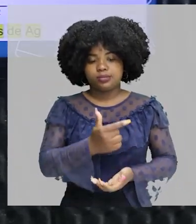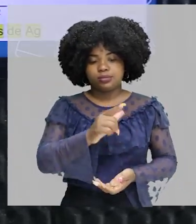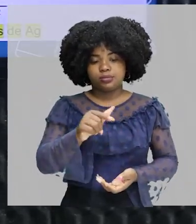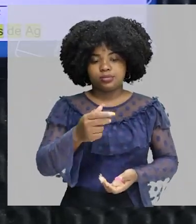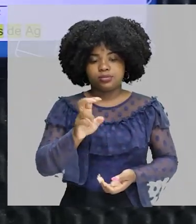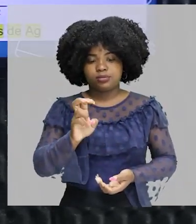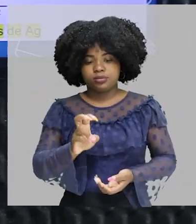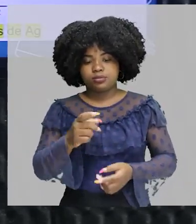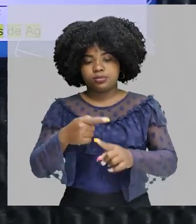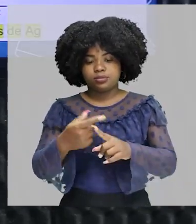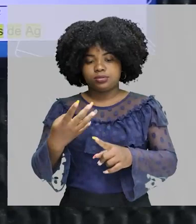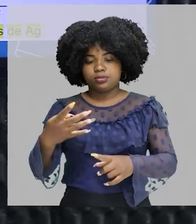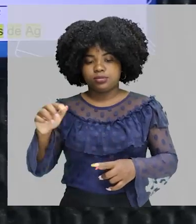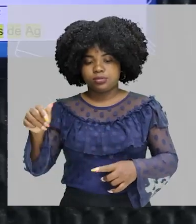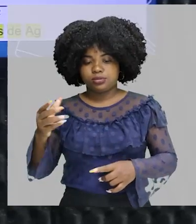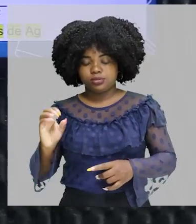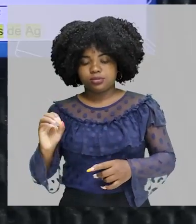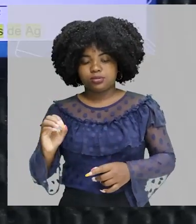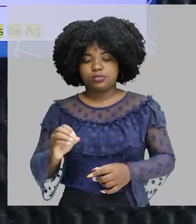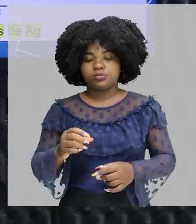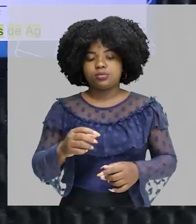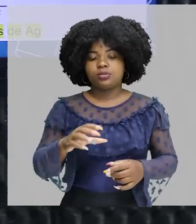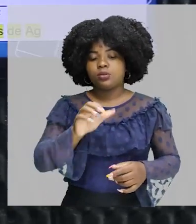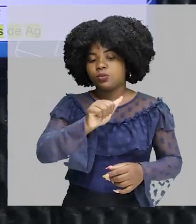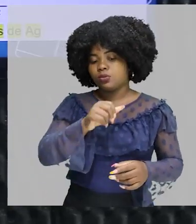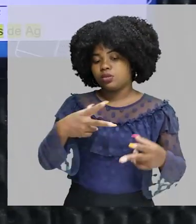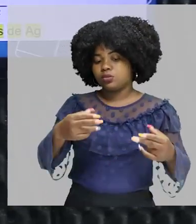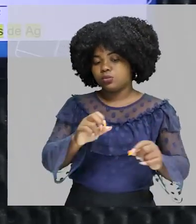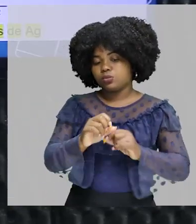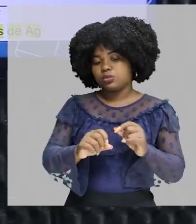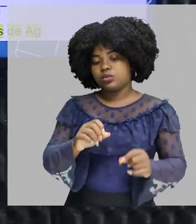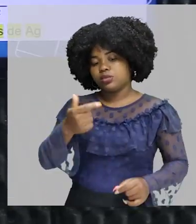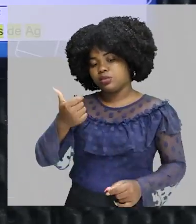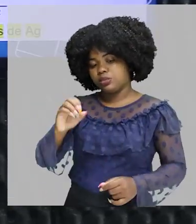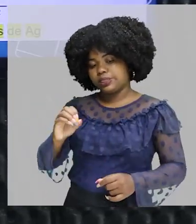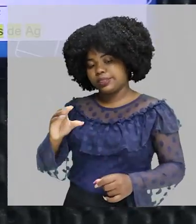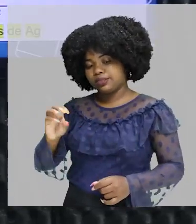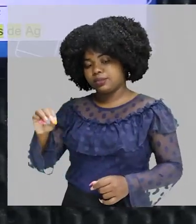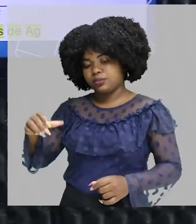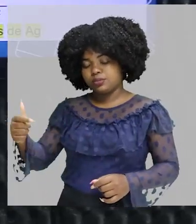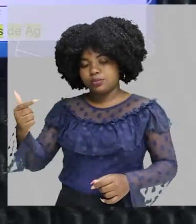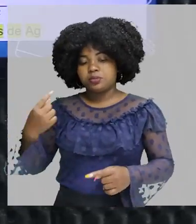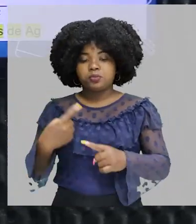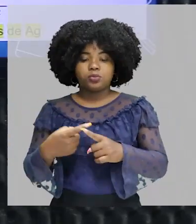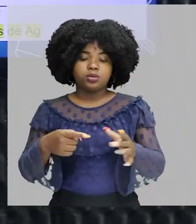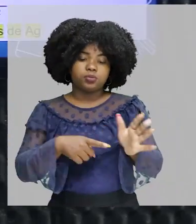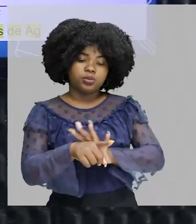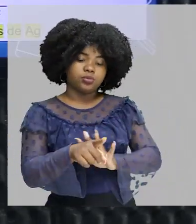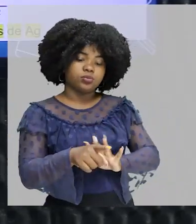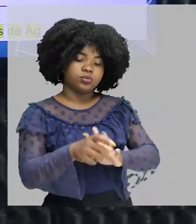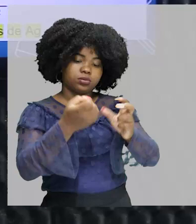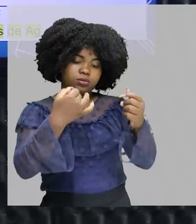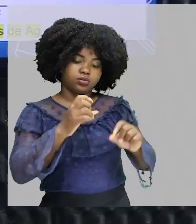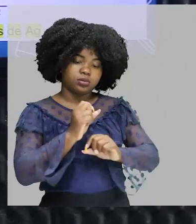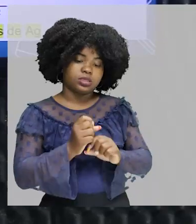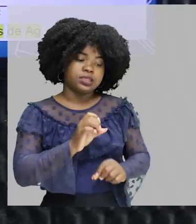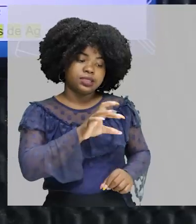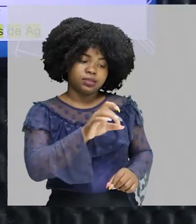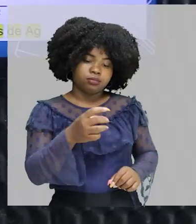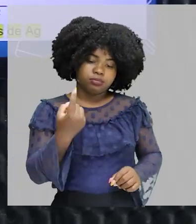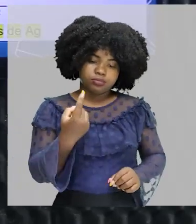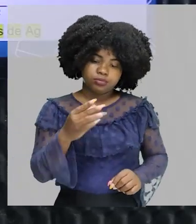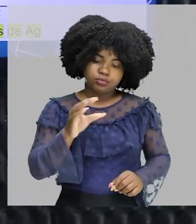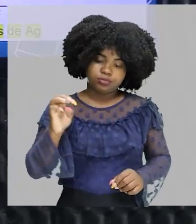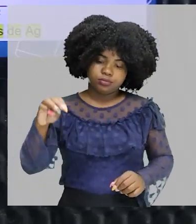Certo? Por que dessa informação? Porque a questão citou que em cada 1 centímetro quadrado, nós vamos ter